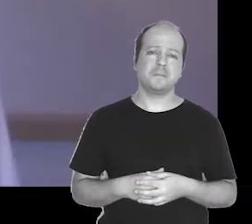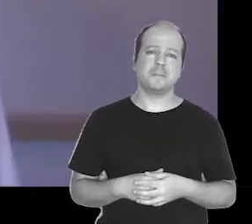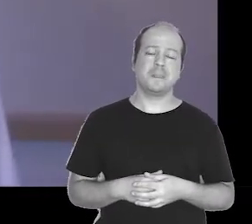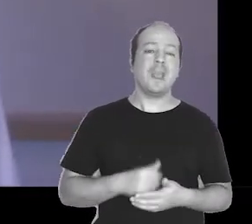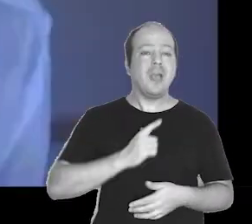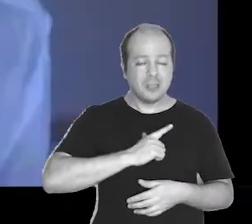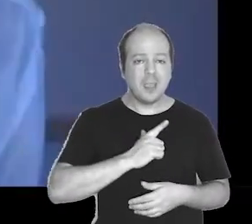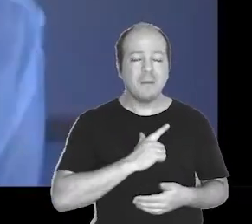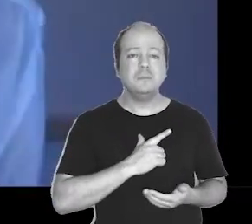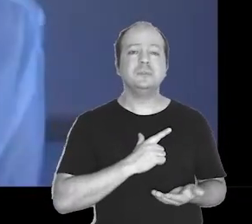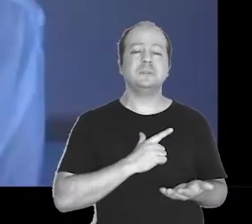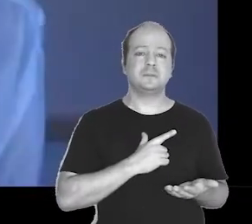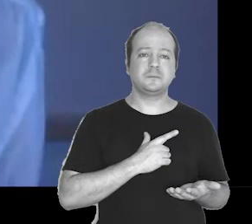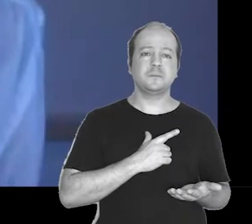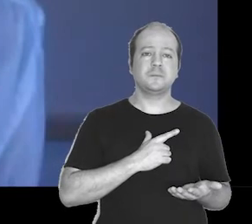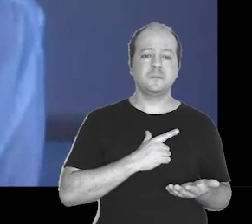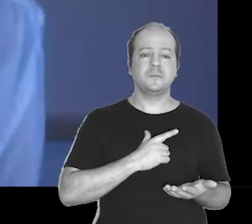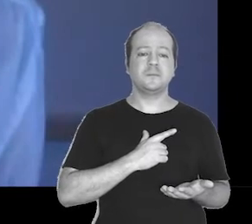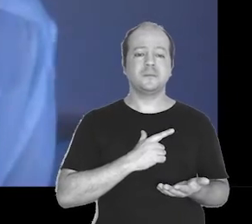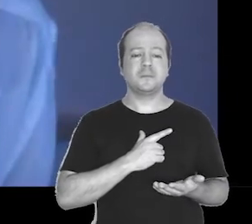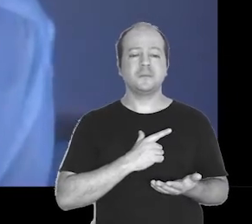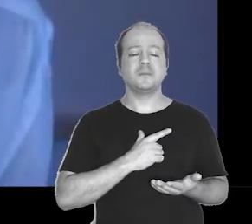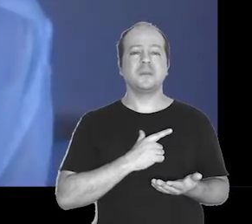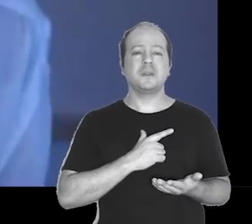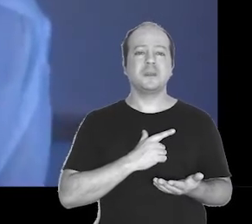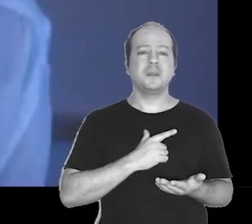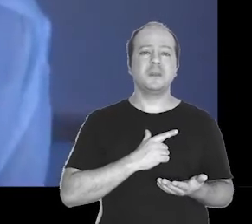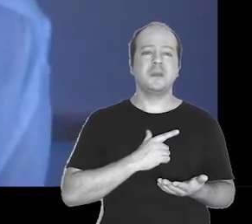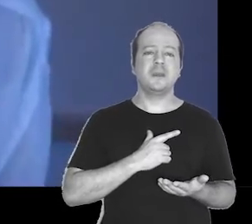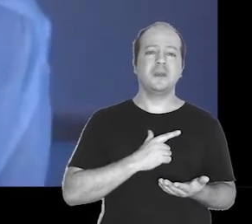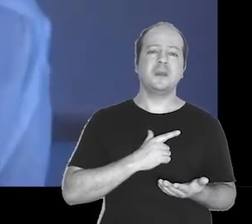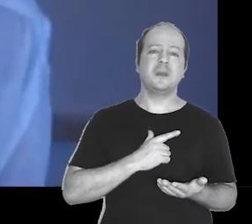Temos aí uma pista?